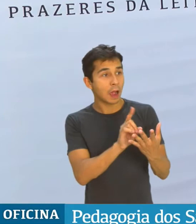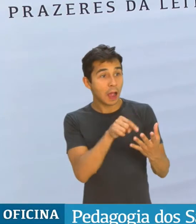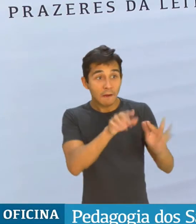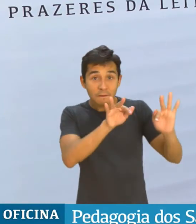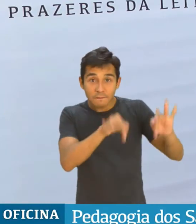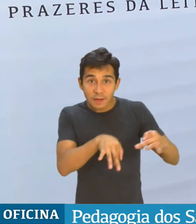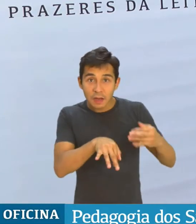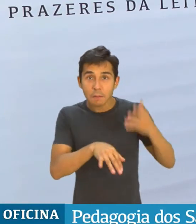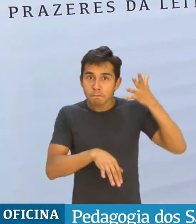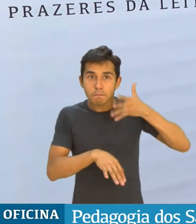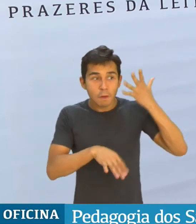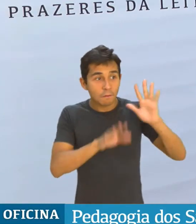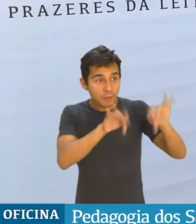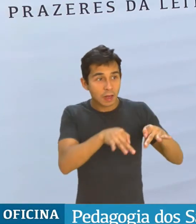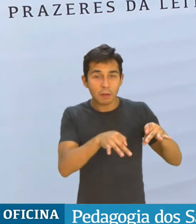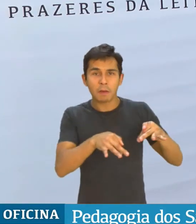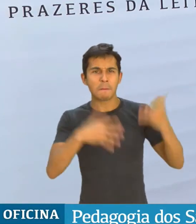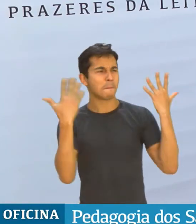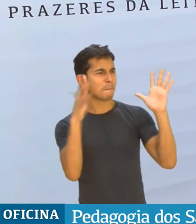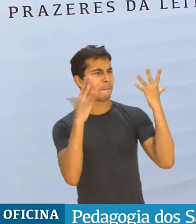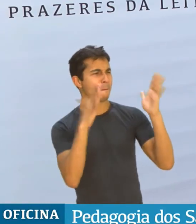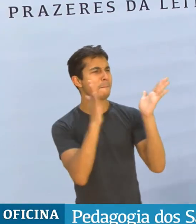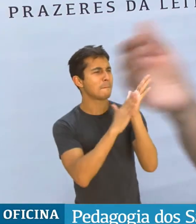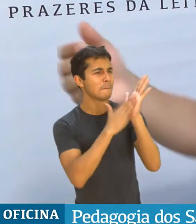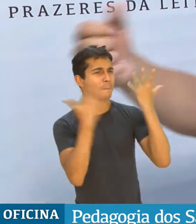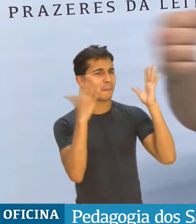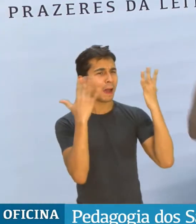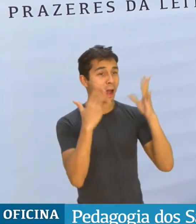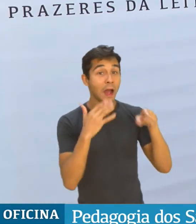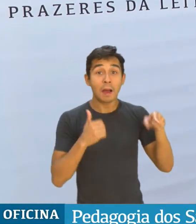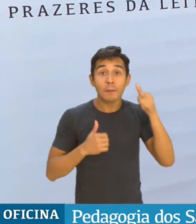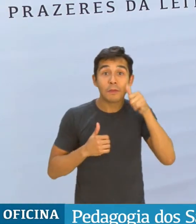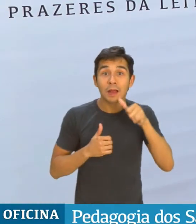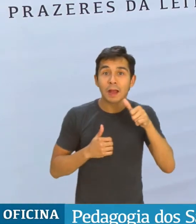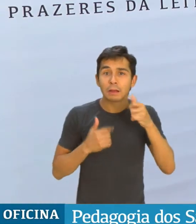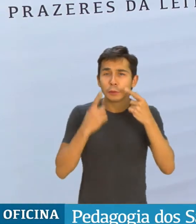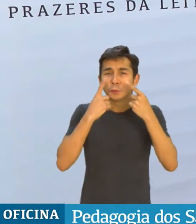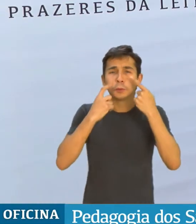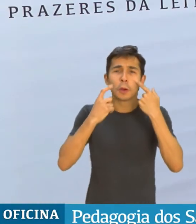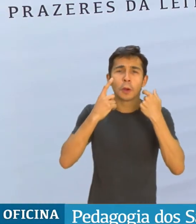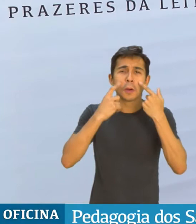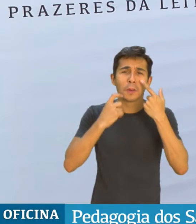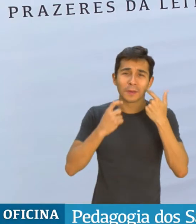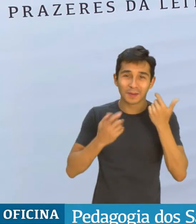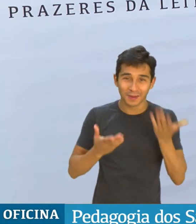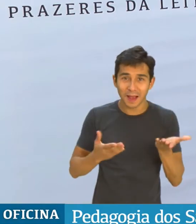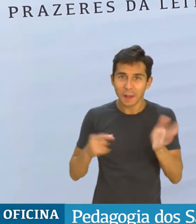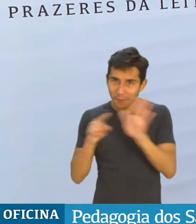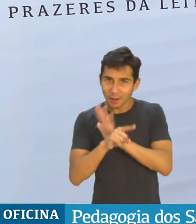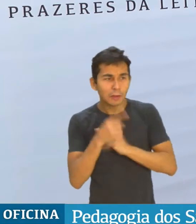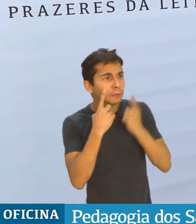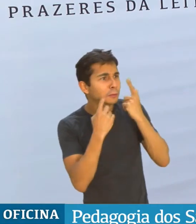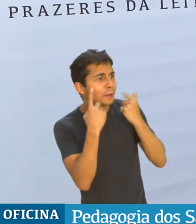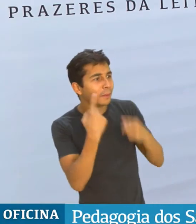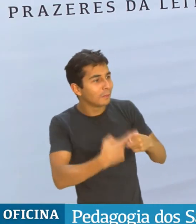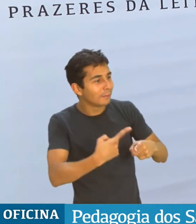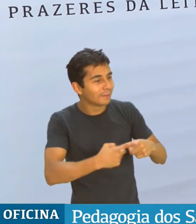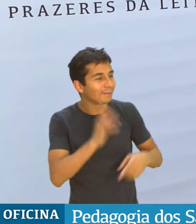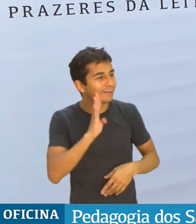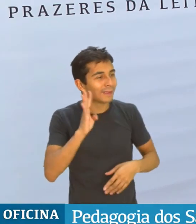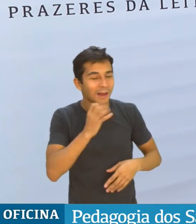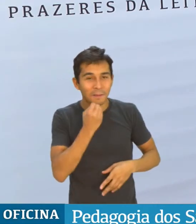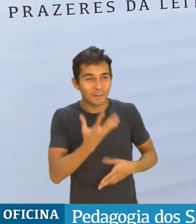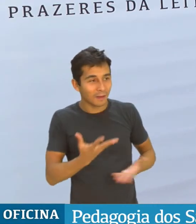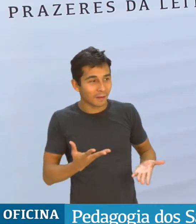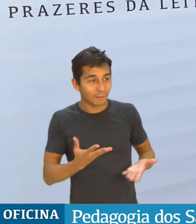chorou bastante, assim. E aí, eu não lembro quem foi exatamente, eu falei, mas por que você está chorando? Tá tudo bem, foi legal. Ela